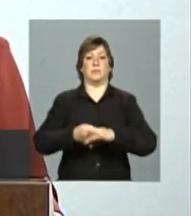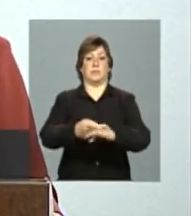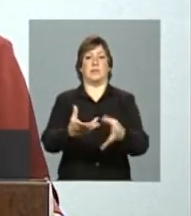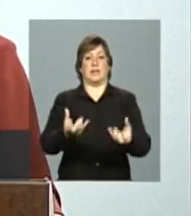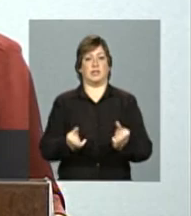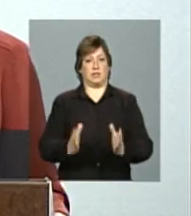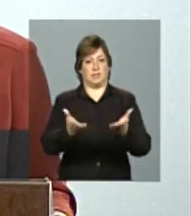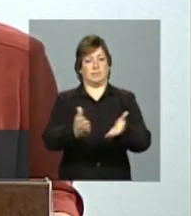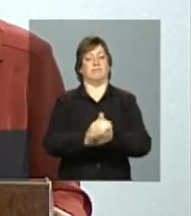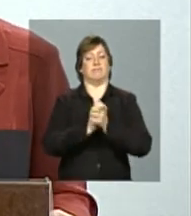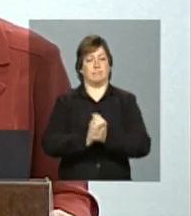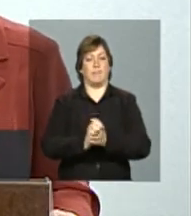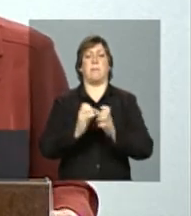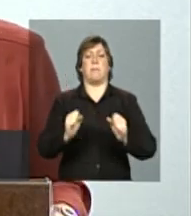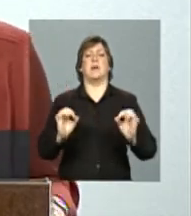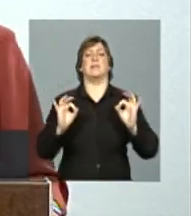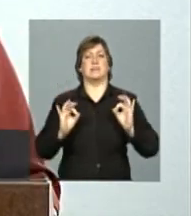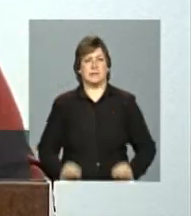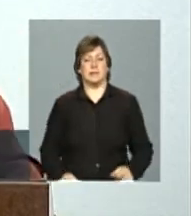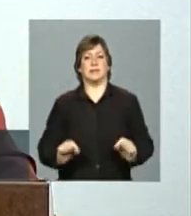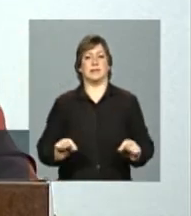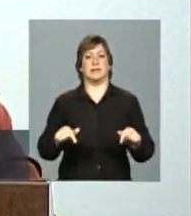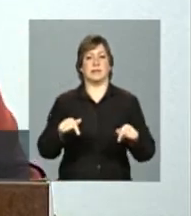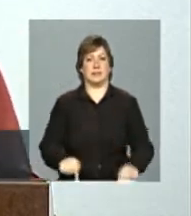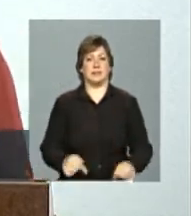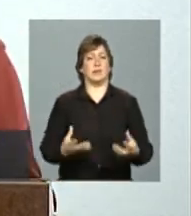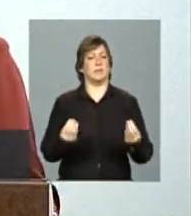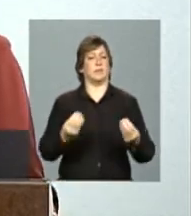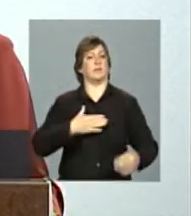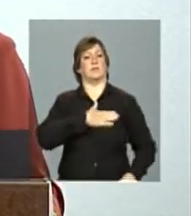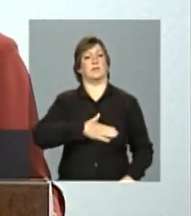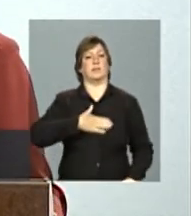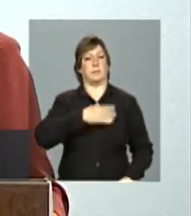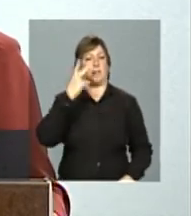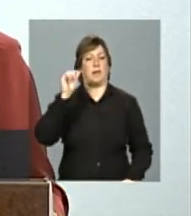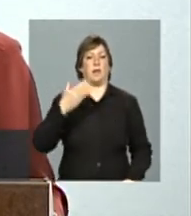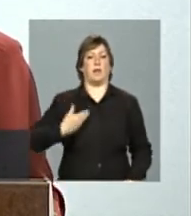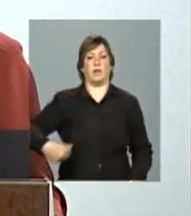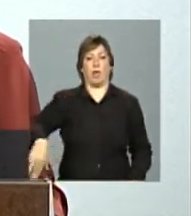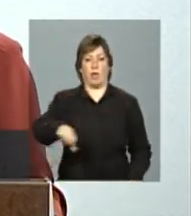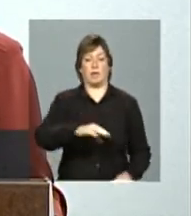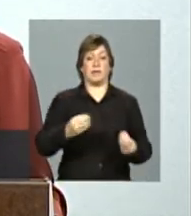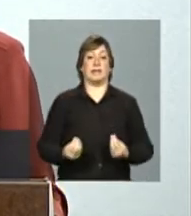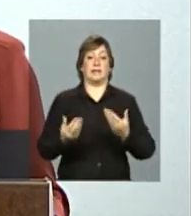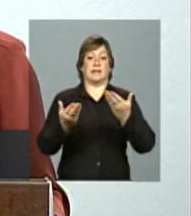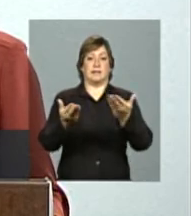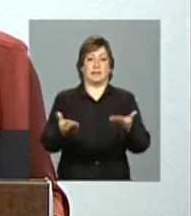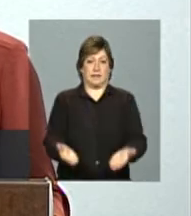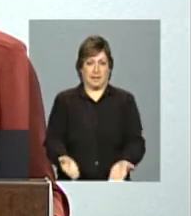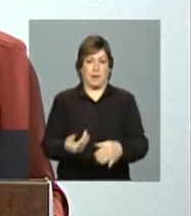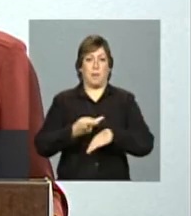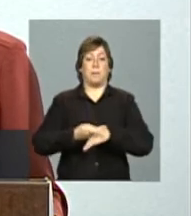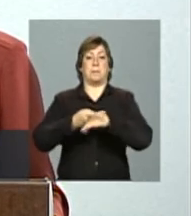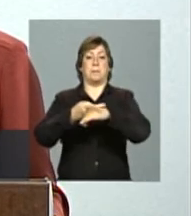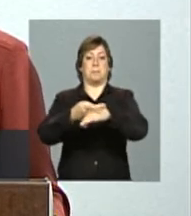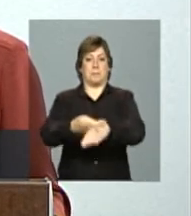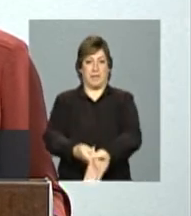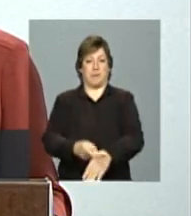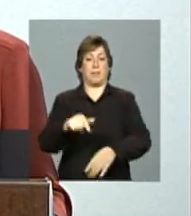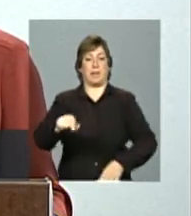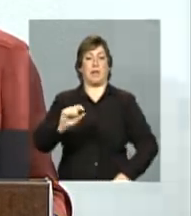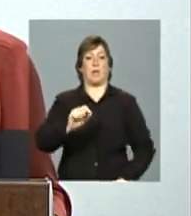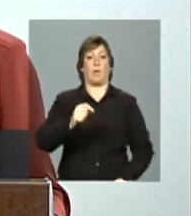pode ter certeza que foi um imensa honra para nós entregar o prêmio dessa